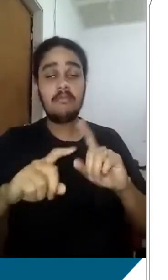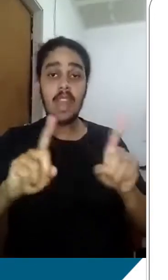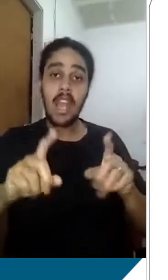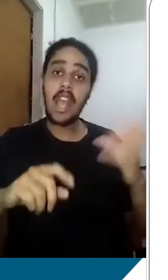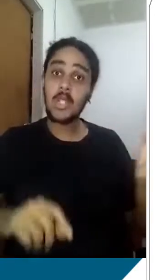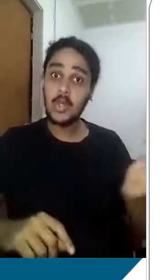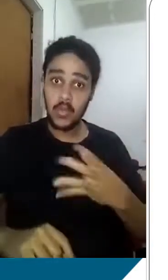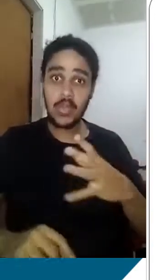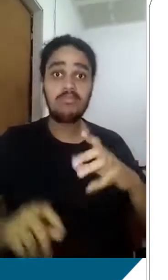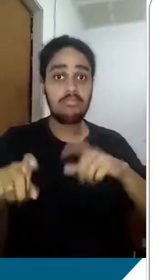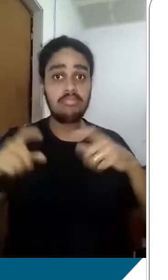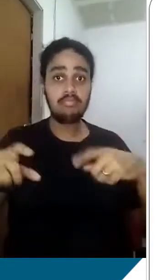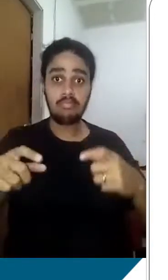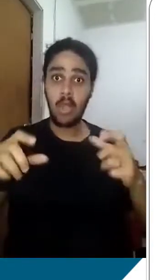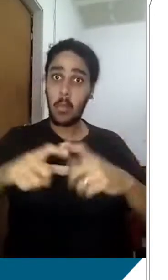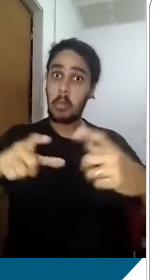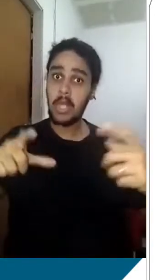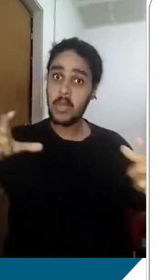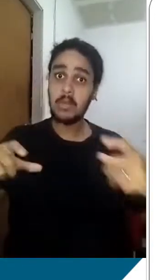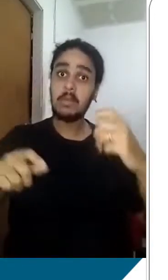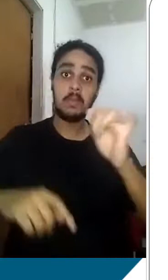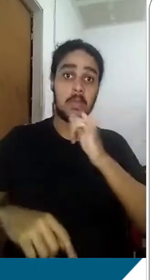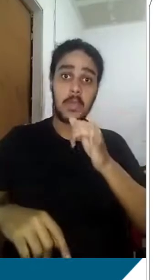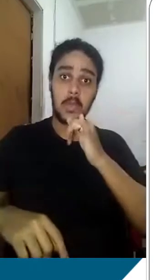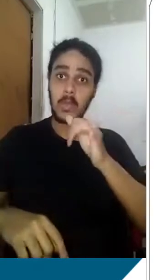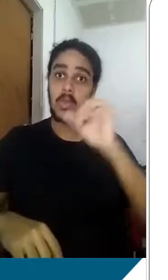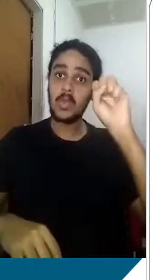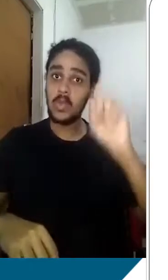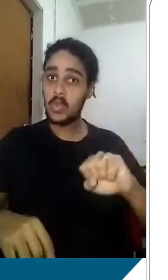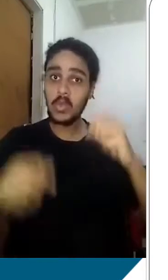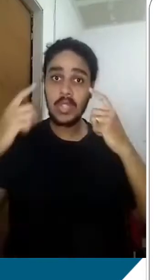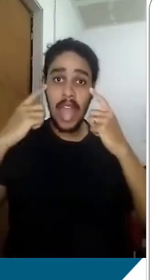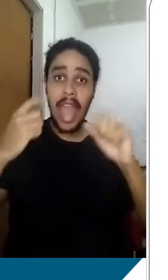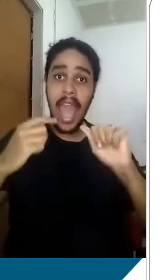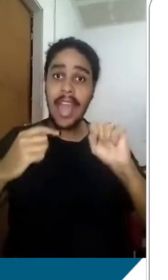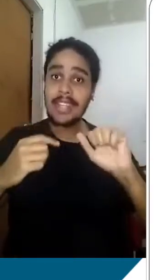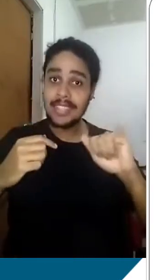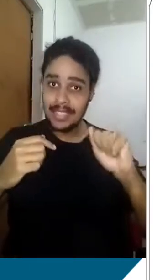em alguns lugares. E, por exemplo, no Sudeste Asiático a gente já encontra, né,